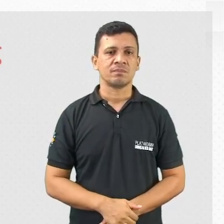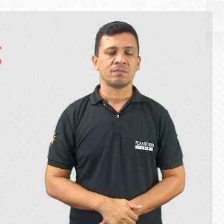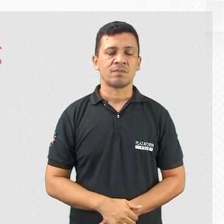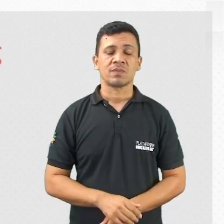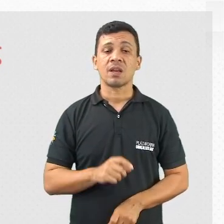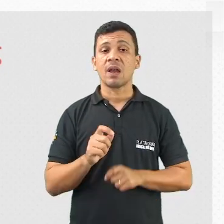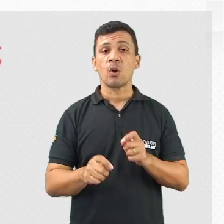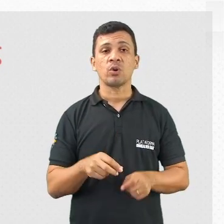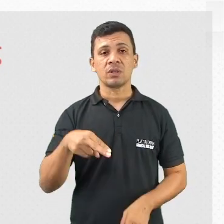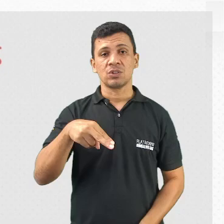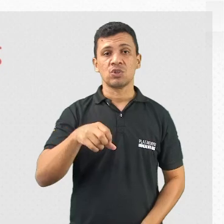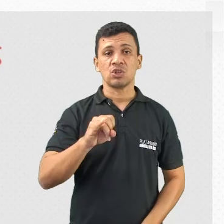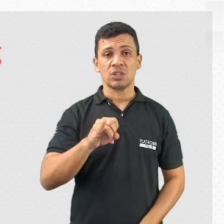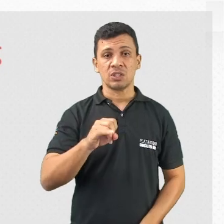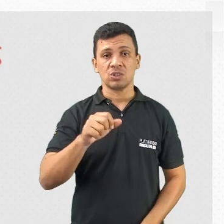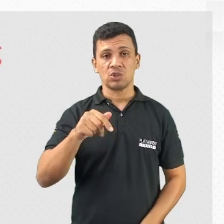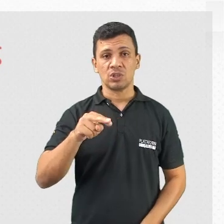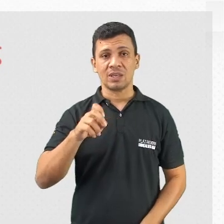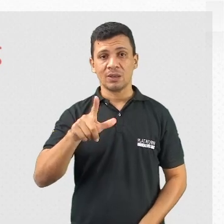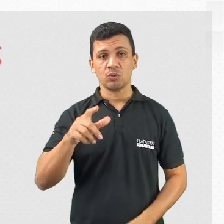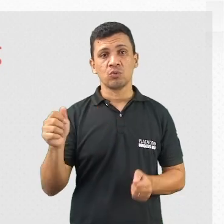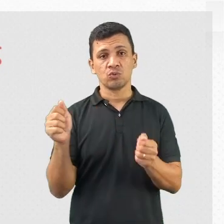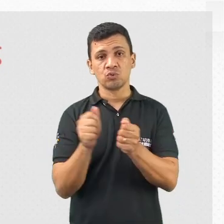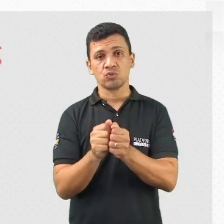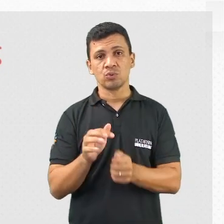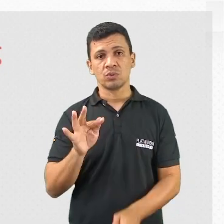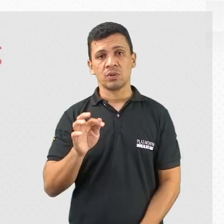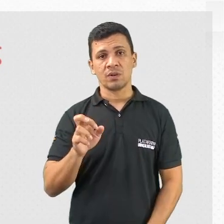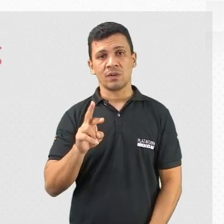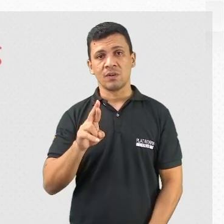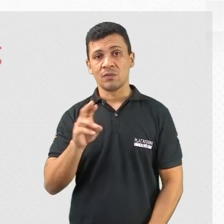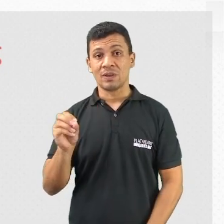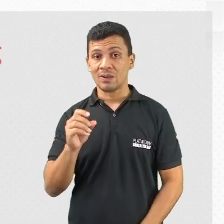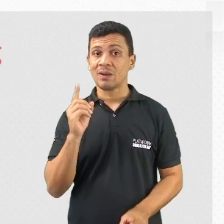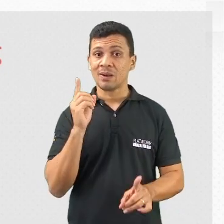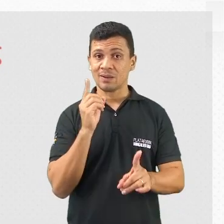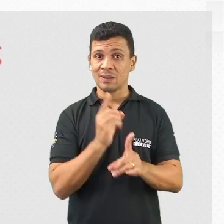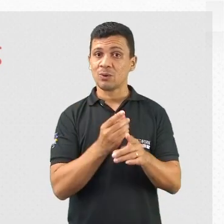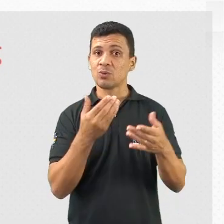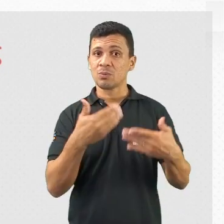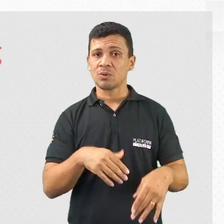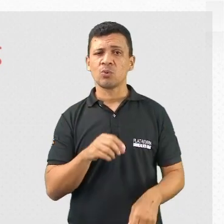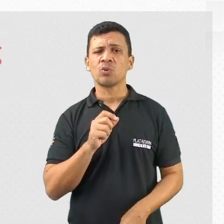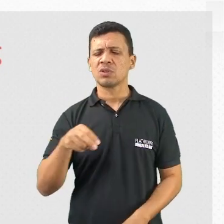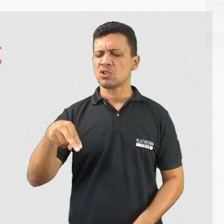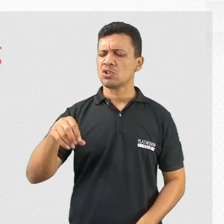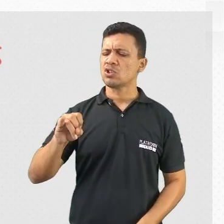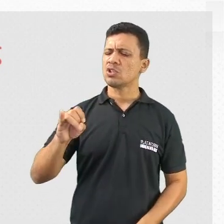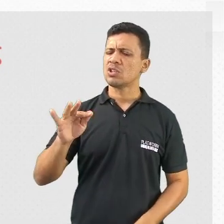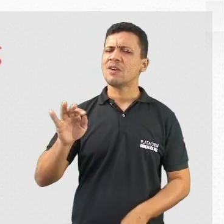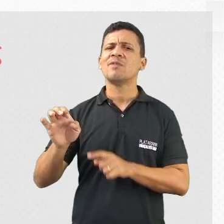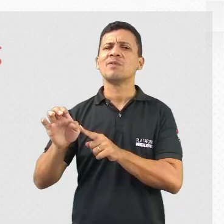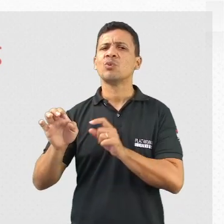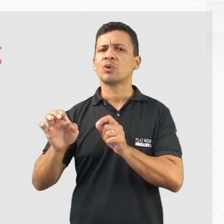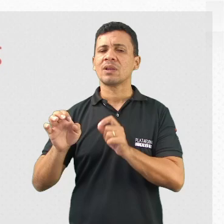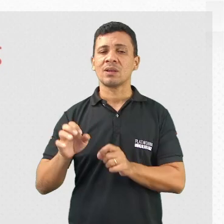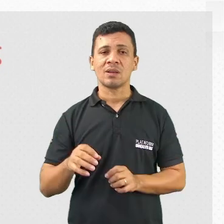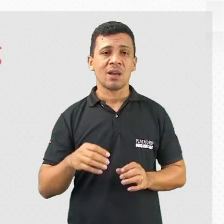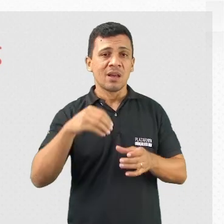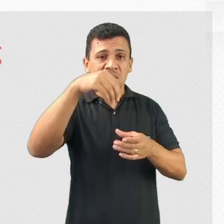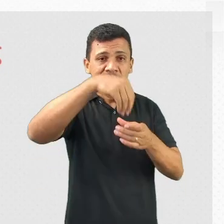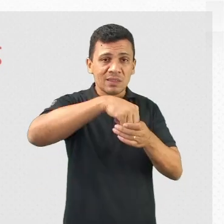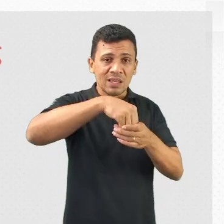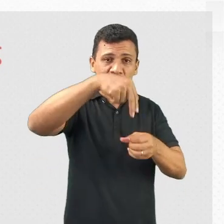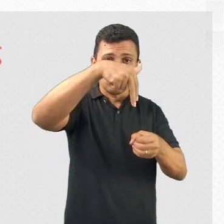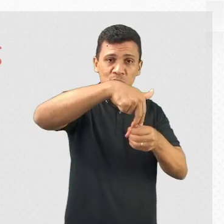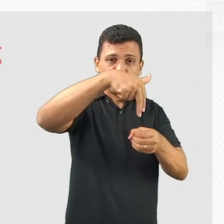que é justamente níquel e ferro. Vocês podem encontrar em prova isso. O que é o NIF? O NIF é o núcleo interno da Terra, que é